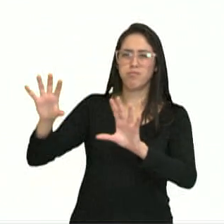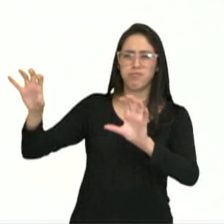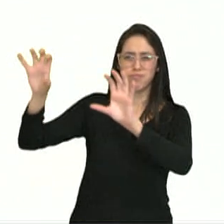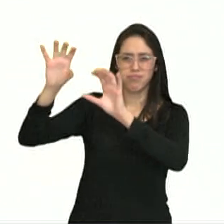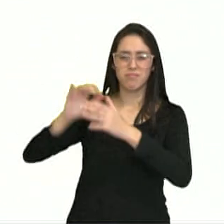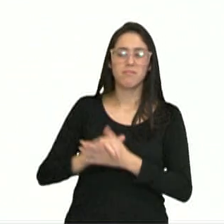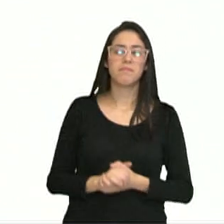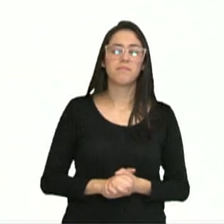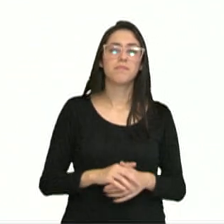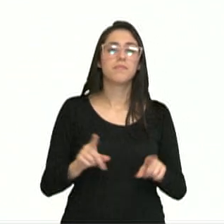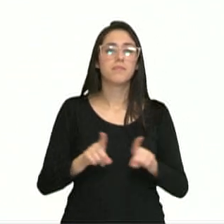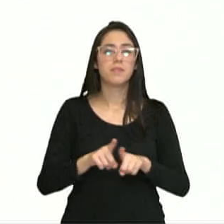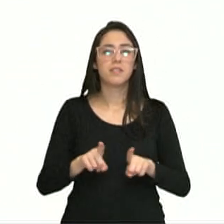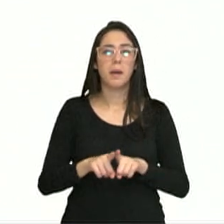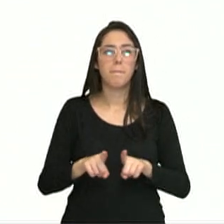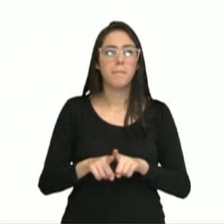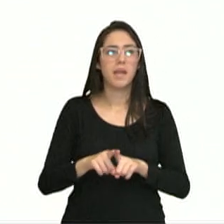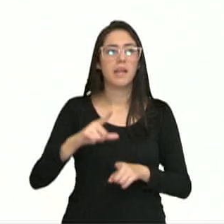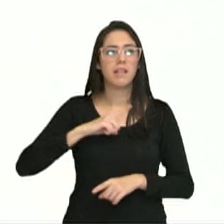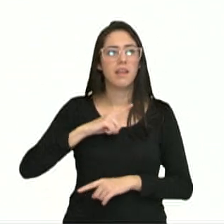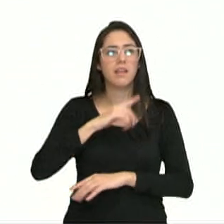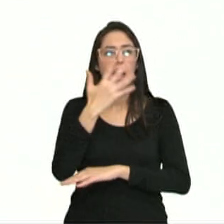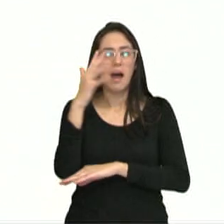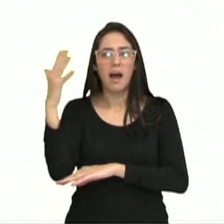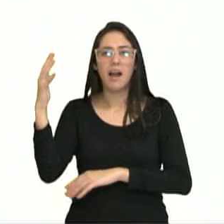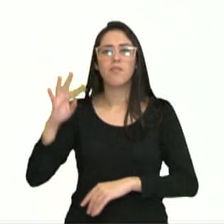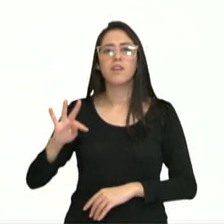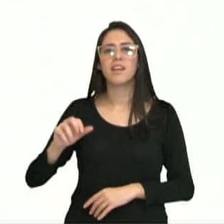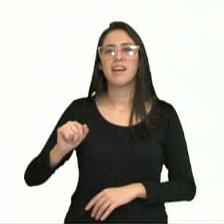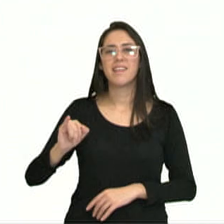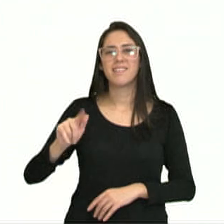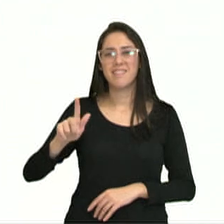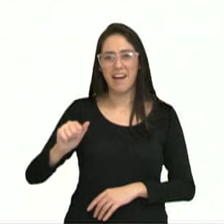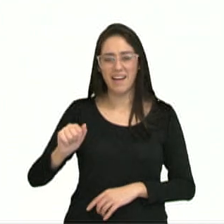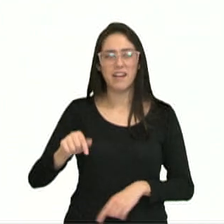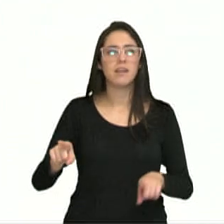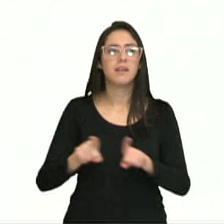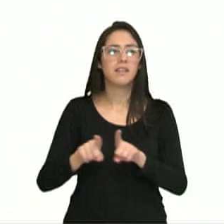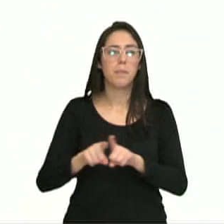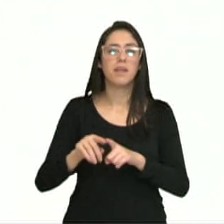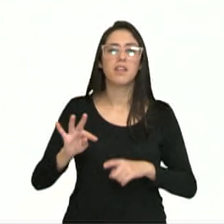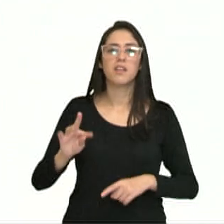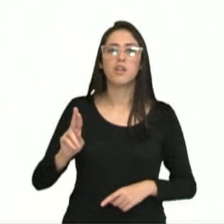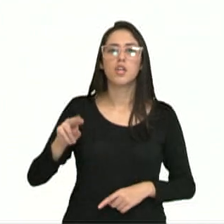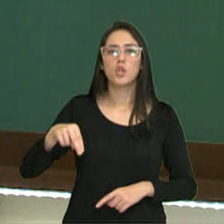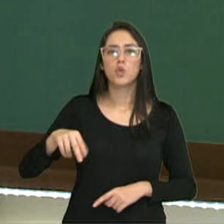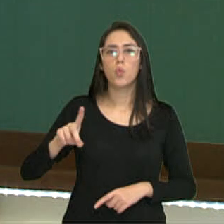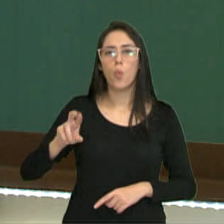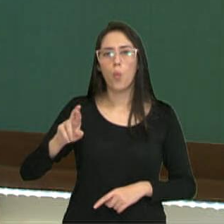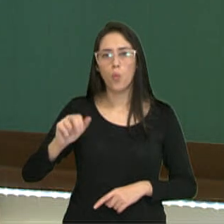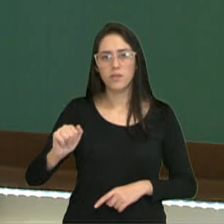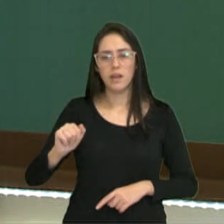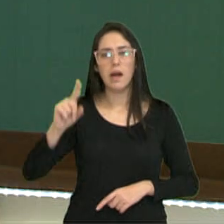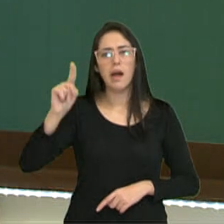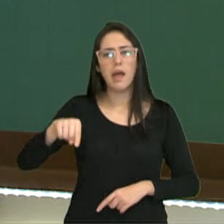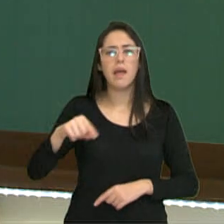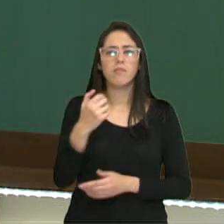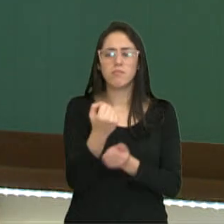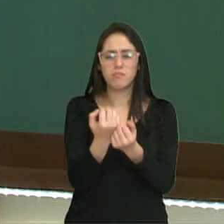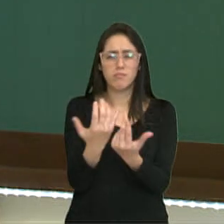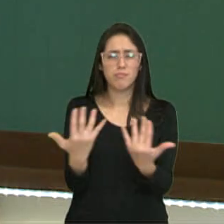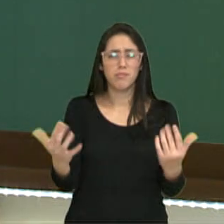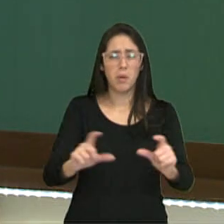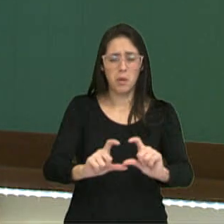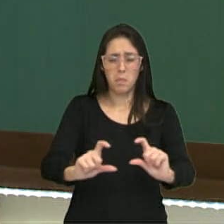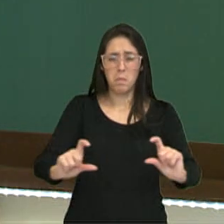também, a taiga, que são as árvores coníferas, a tundra, que é uma vegetação bem rasteirinha, justamente para